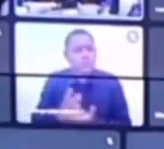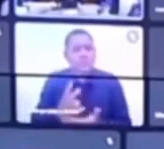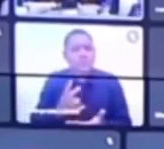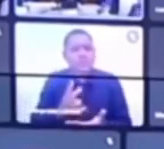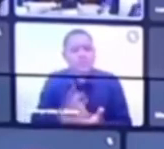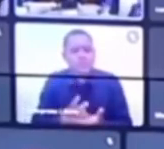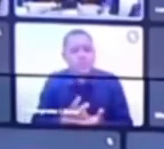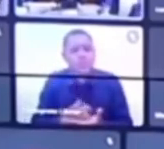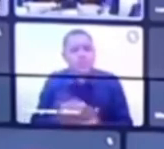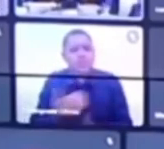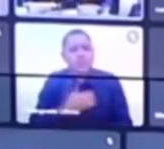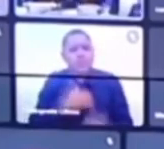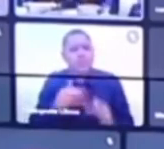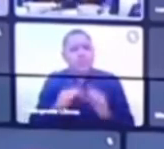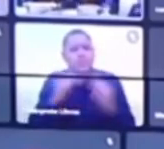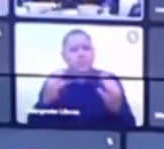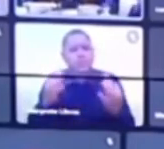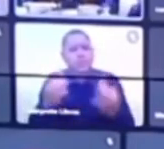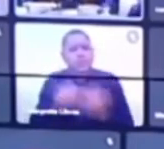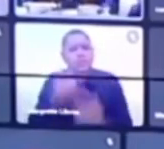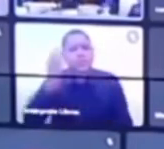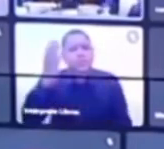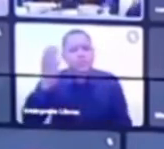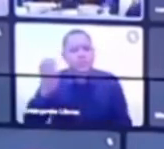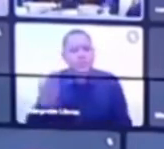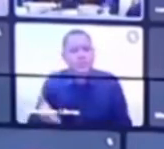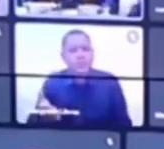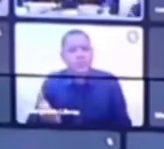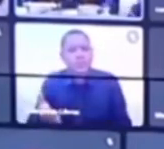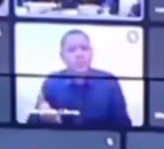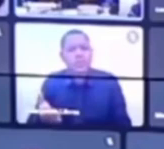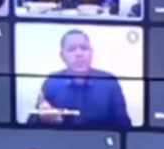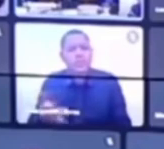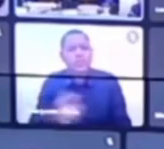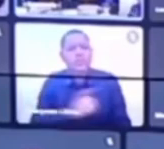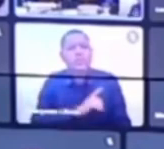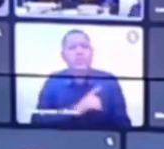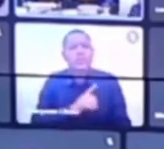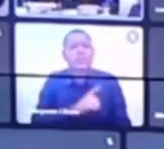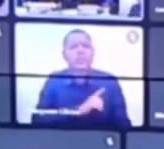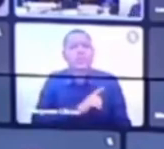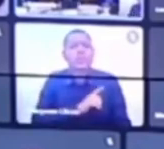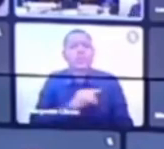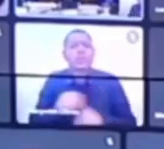meu familiar, gosto muito de você, mas aqui nós estamos tratando